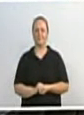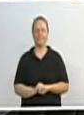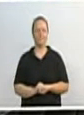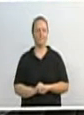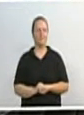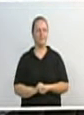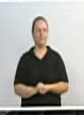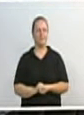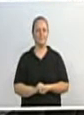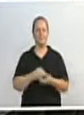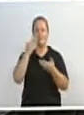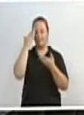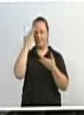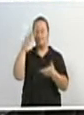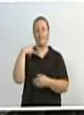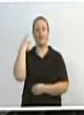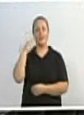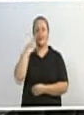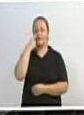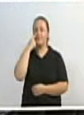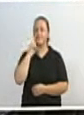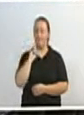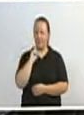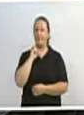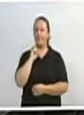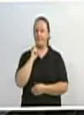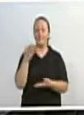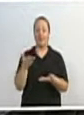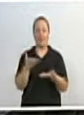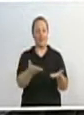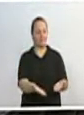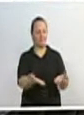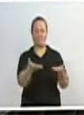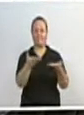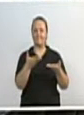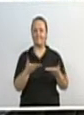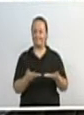Obrigado, vereador Fábio Fiedler. Na sequência, eu quero convidar o nosso